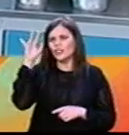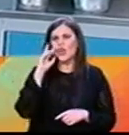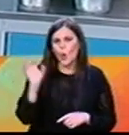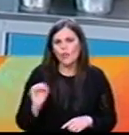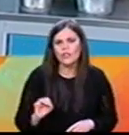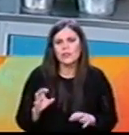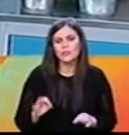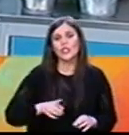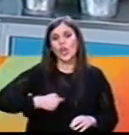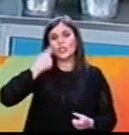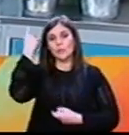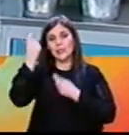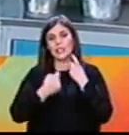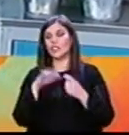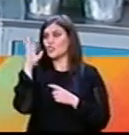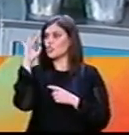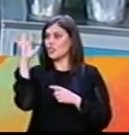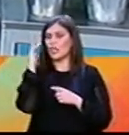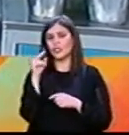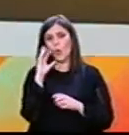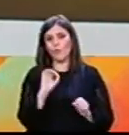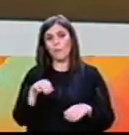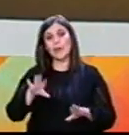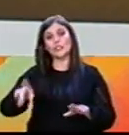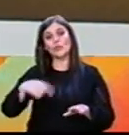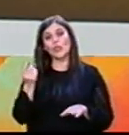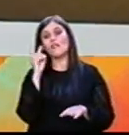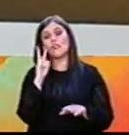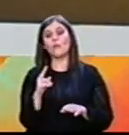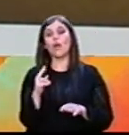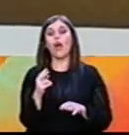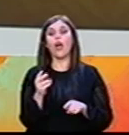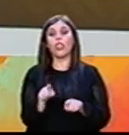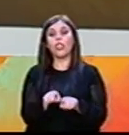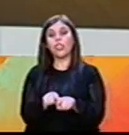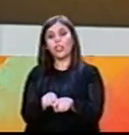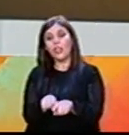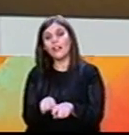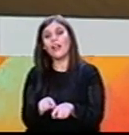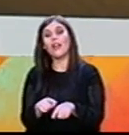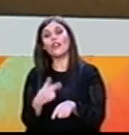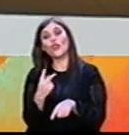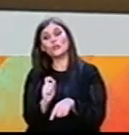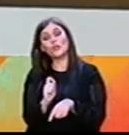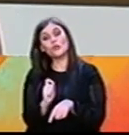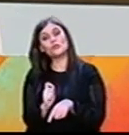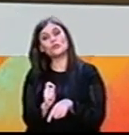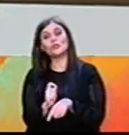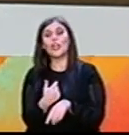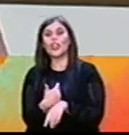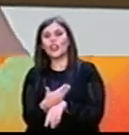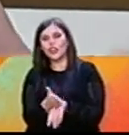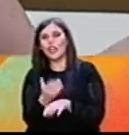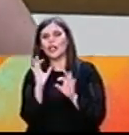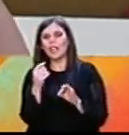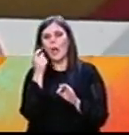vi?" Nós até pensamos que estávamos todos distraídos e que não nos tínhamos apercebido. Depois percebemos que estávamos com dois com minutos delay, com delay. De atraso em relação ao que estava a acontecer. E vou-te dizer